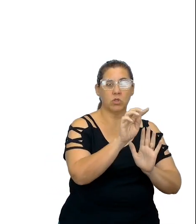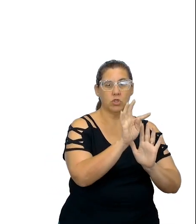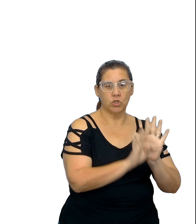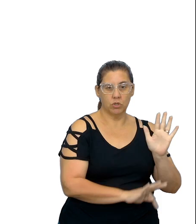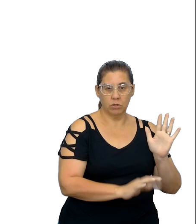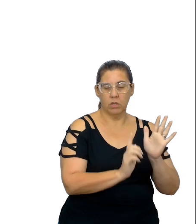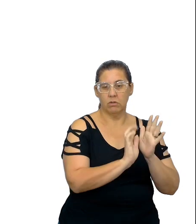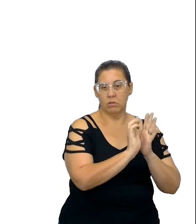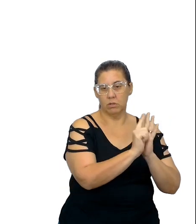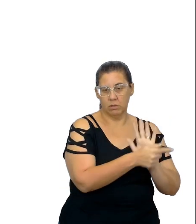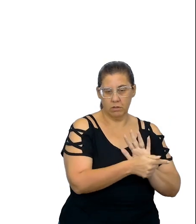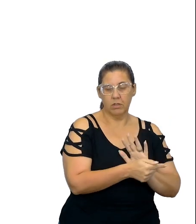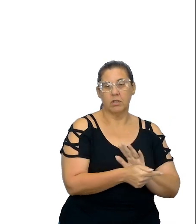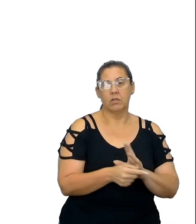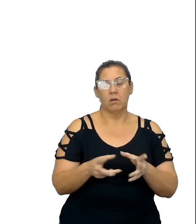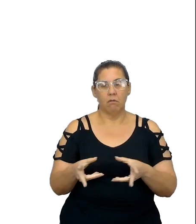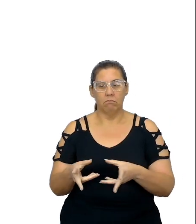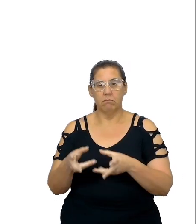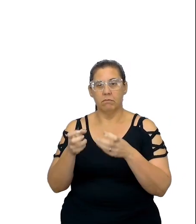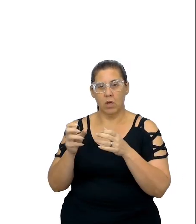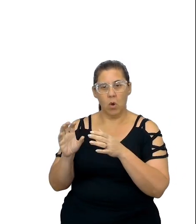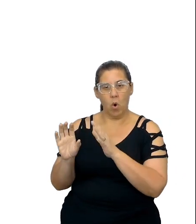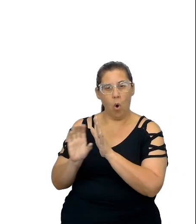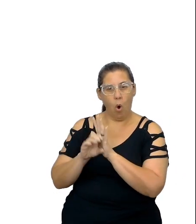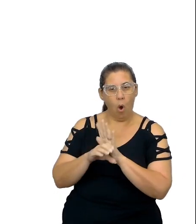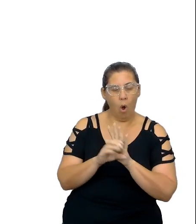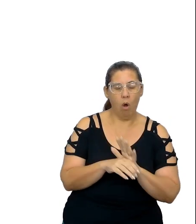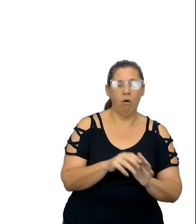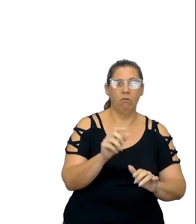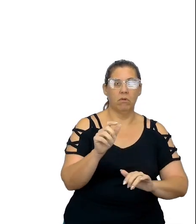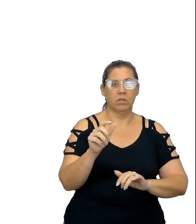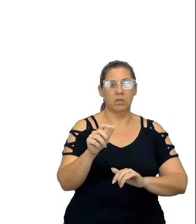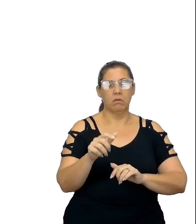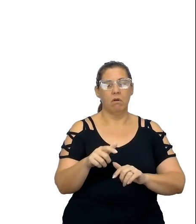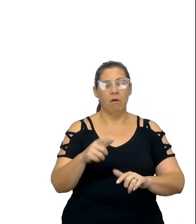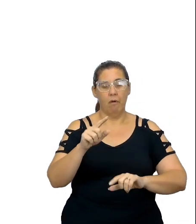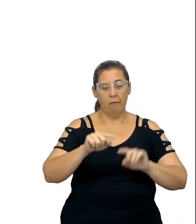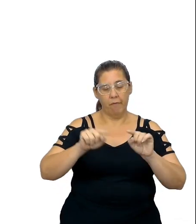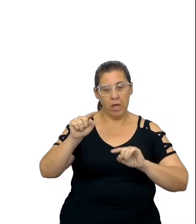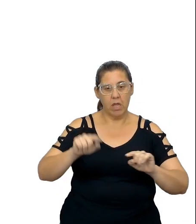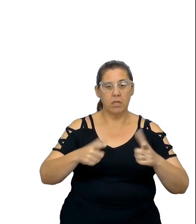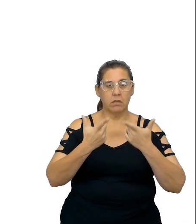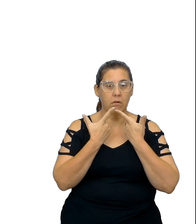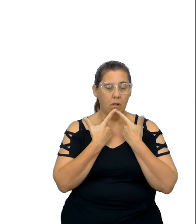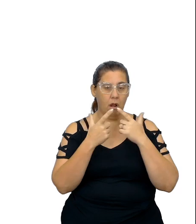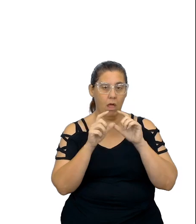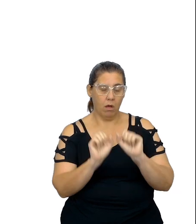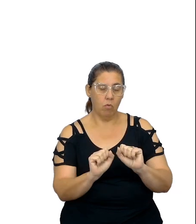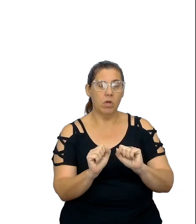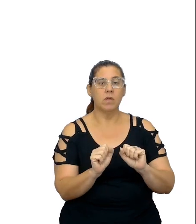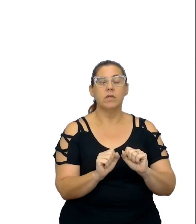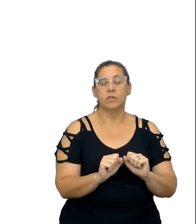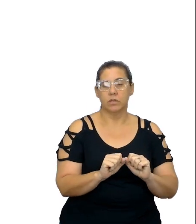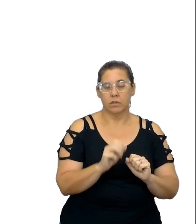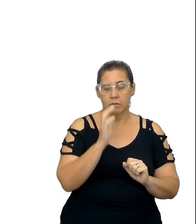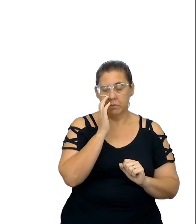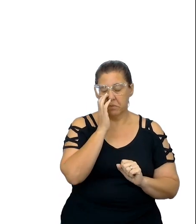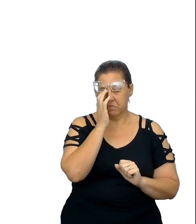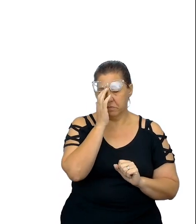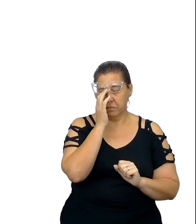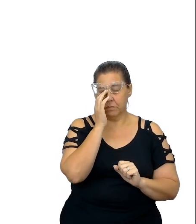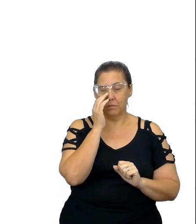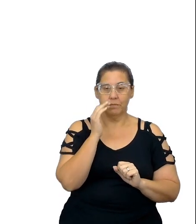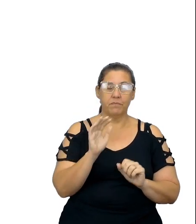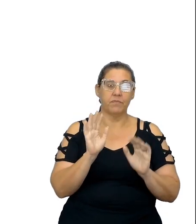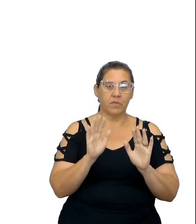de maneira a abordar conceitos relativos à variação linguística, com foco na escolha da norma padrão. Normalmente é assim, mas